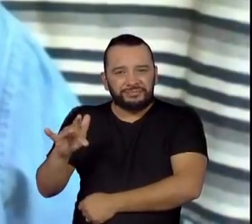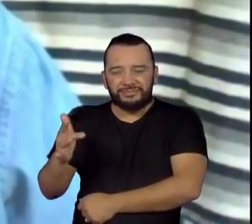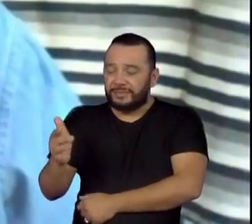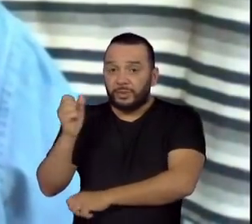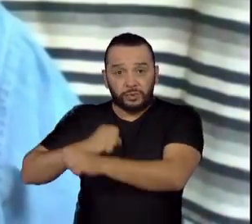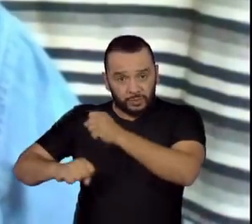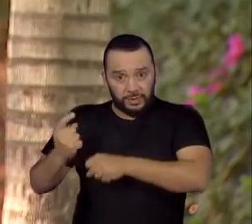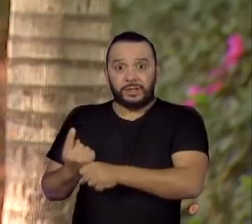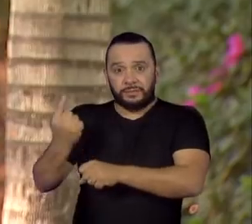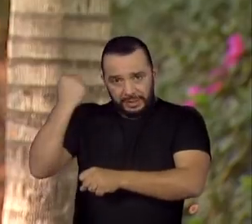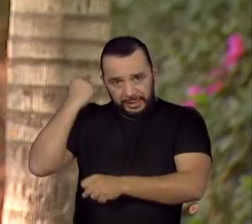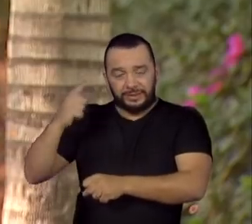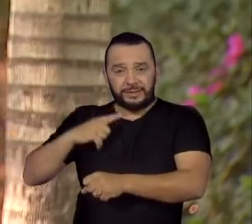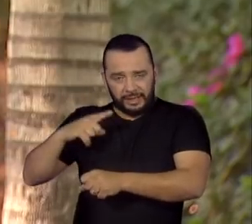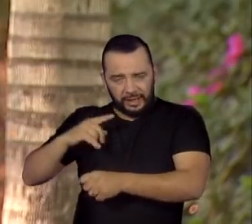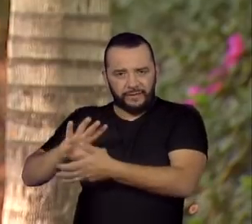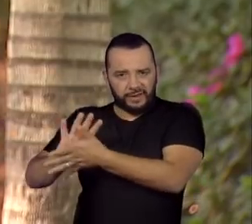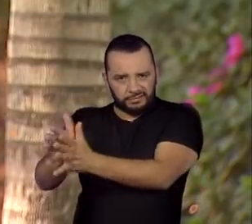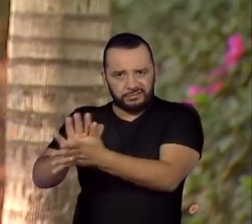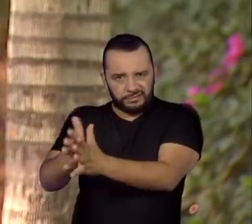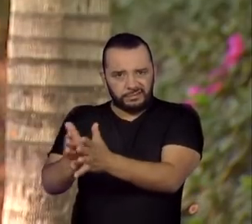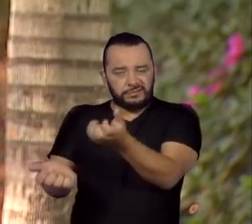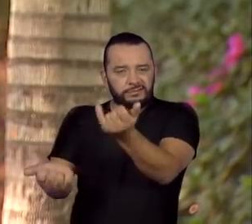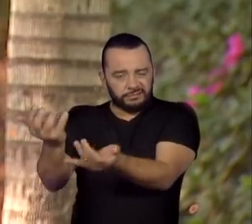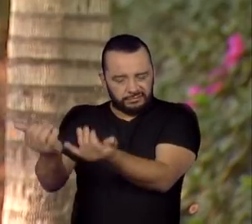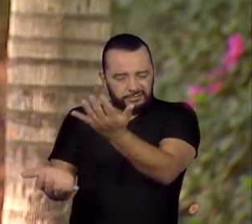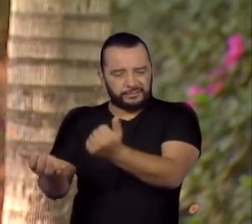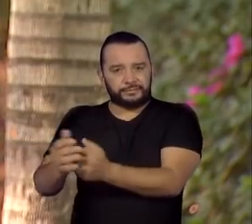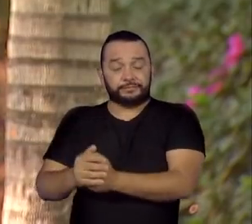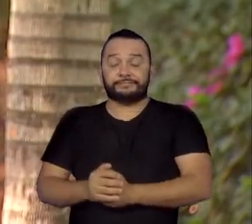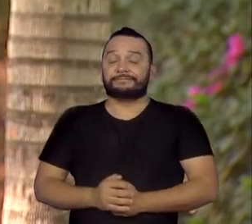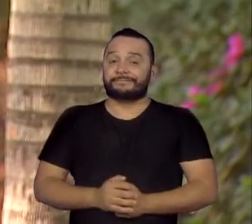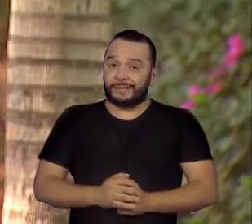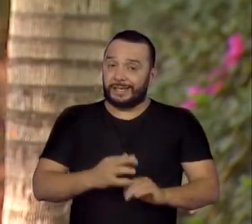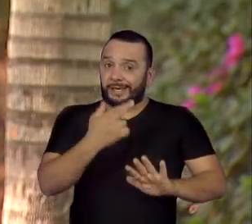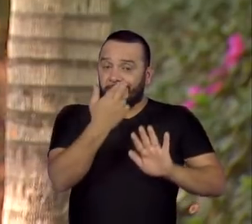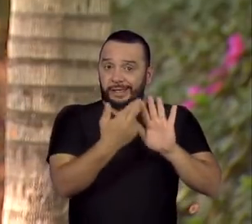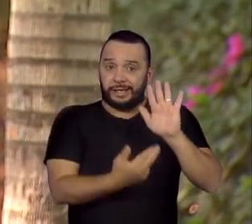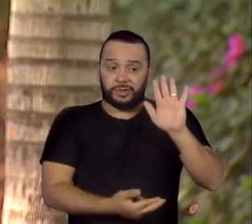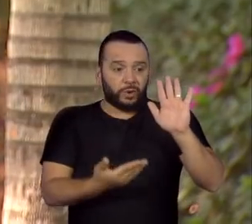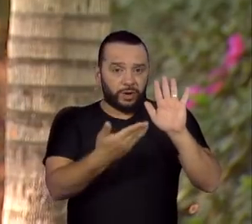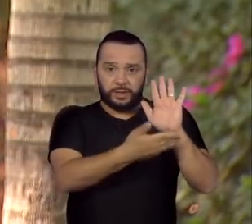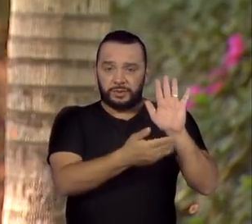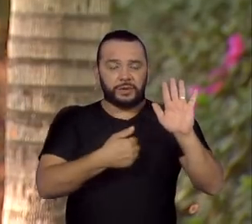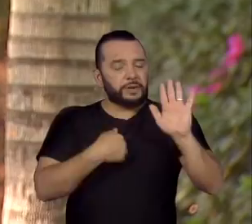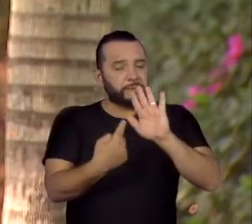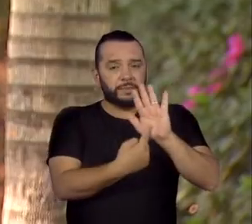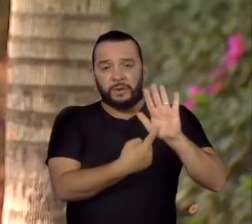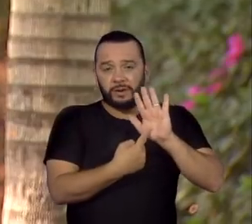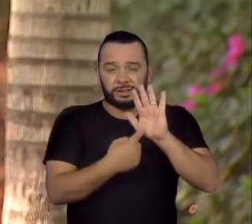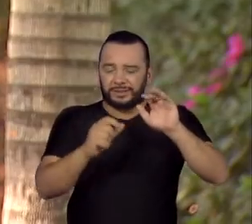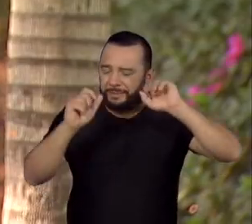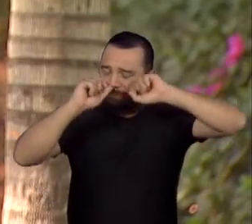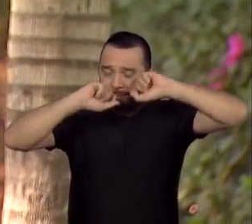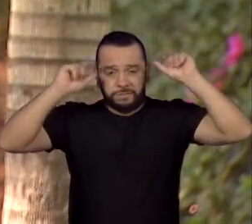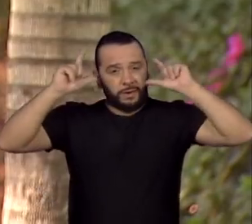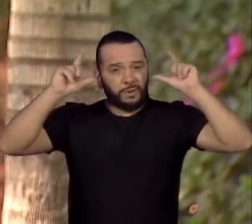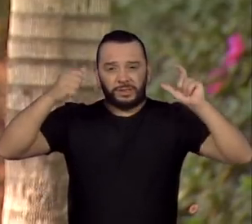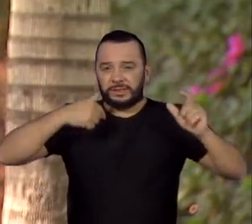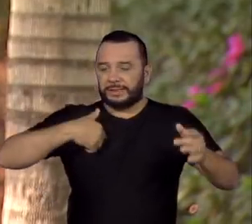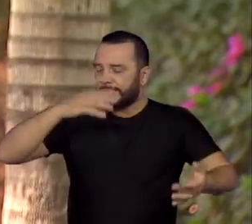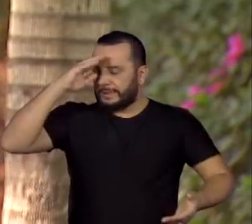e por queimadas. O relatório revela índices impressionantes, quase inacreditáveis. O documento, preparado